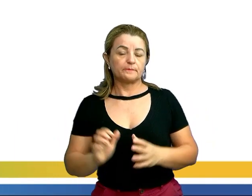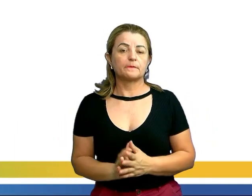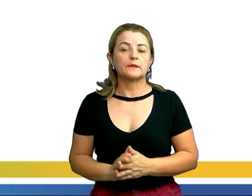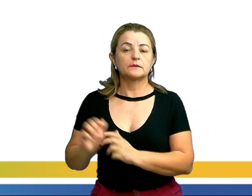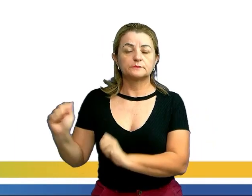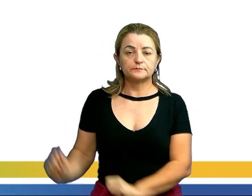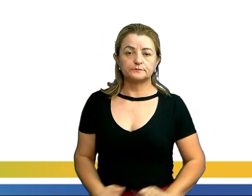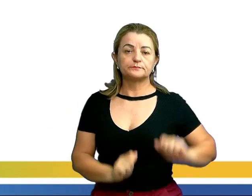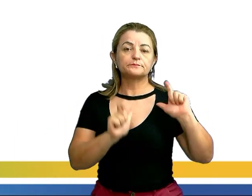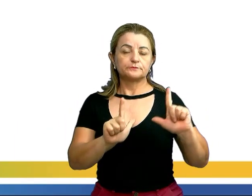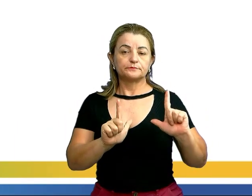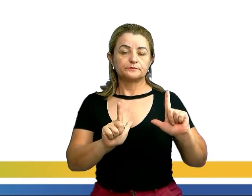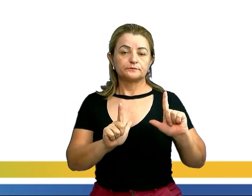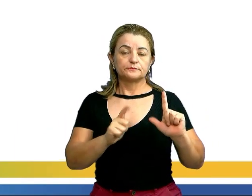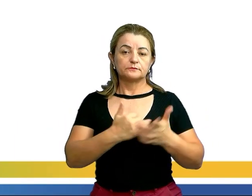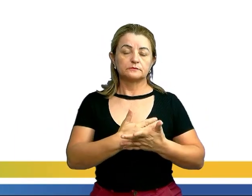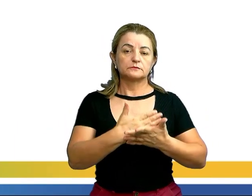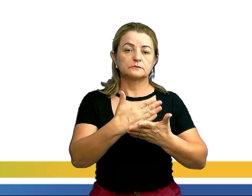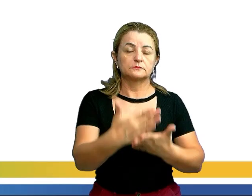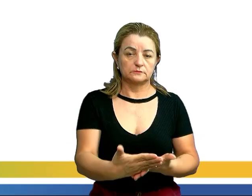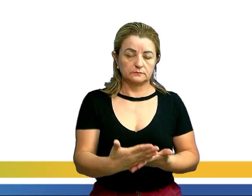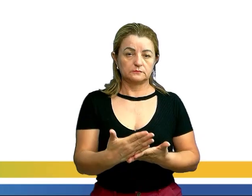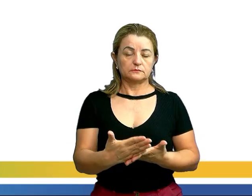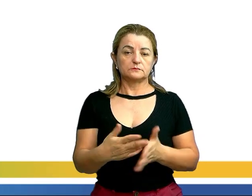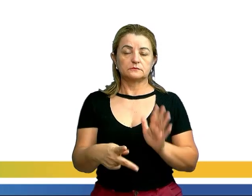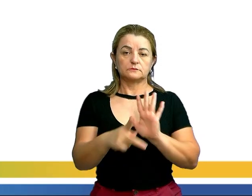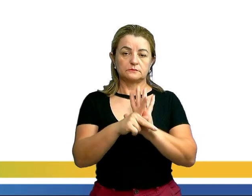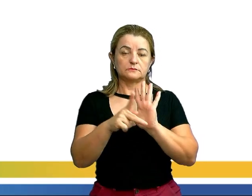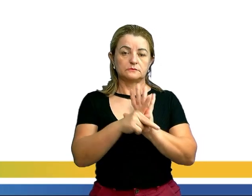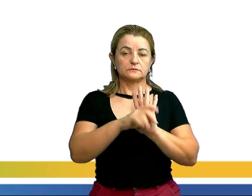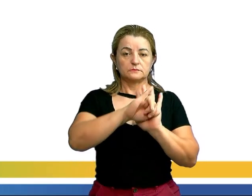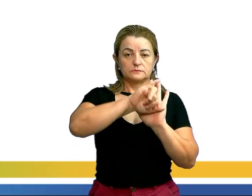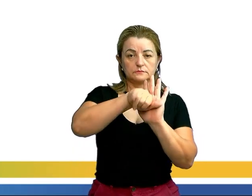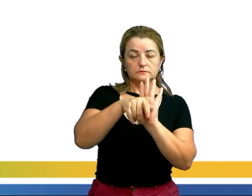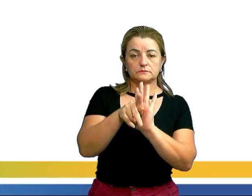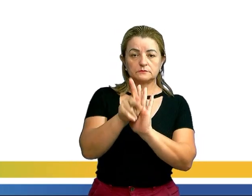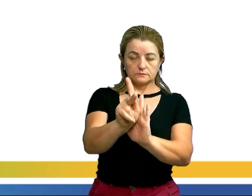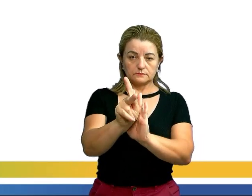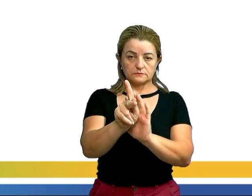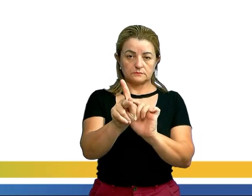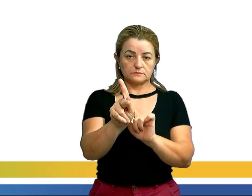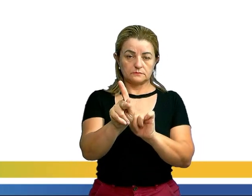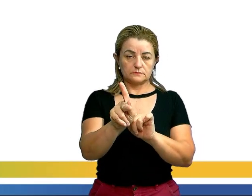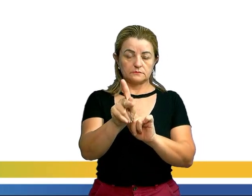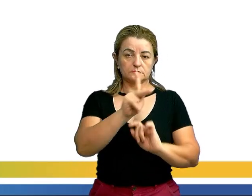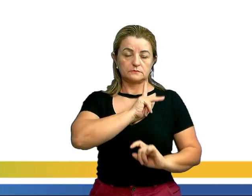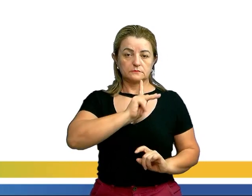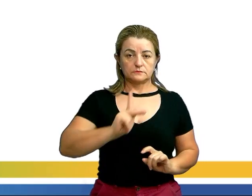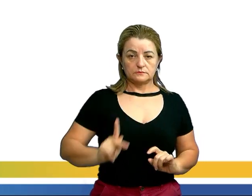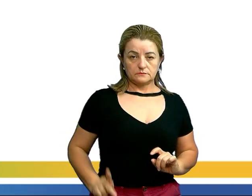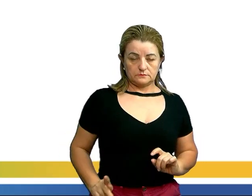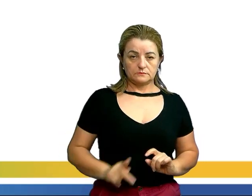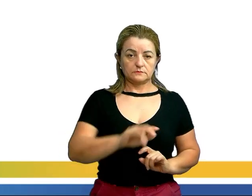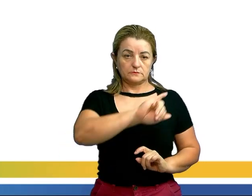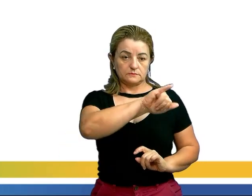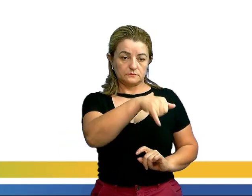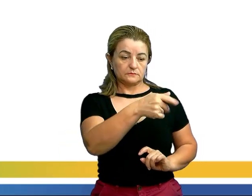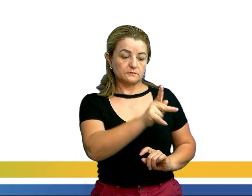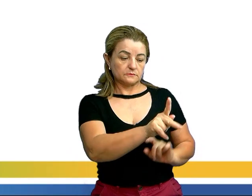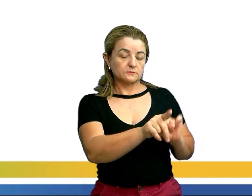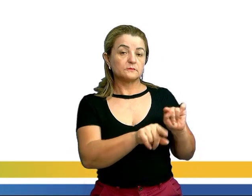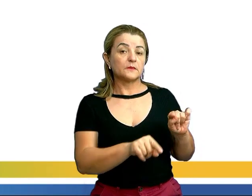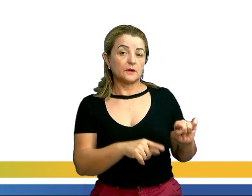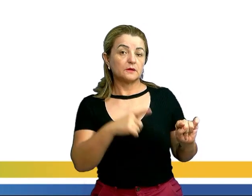Começamos a falar do lema de JK. Assim como todos os outros populistas, o JK ele tinha um slogan